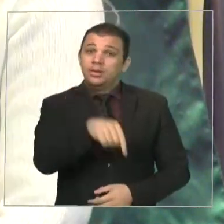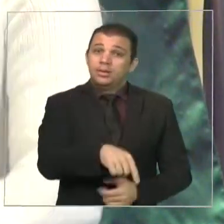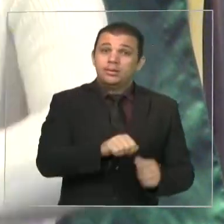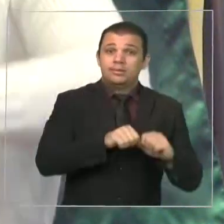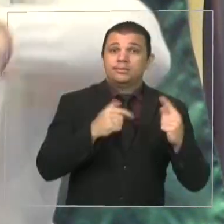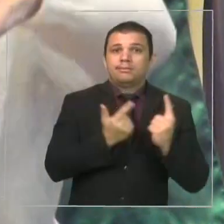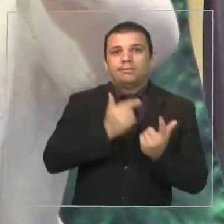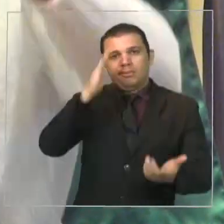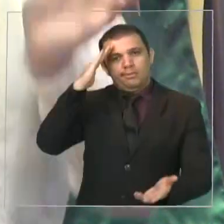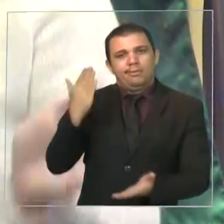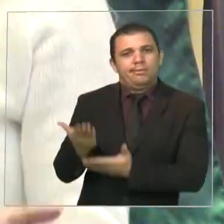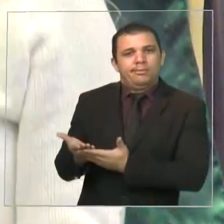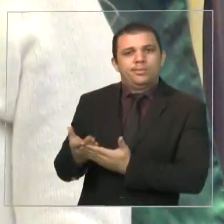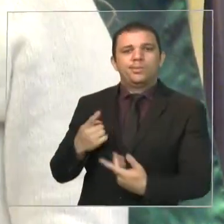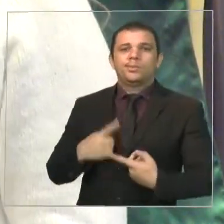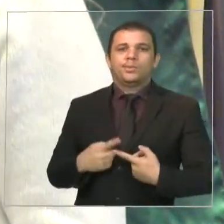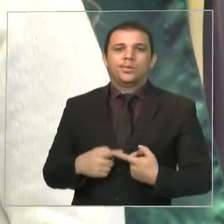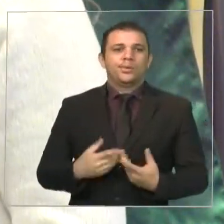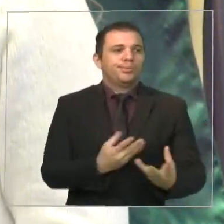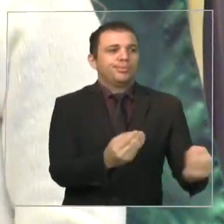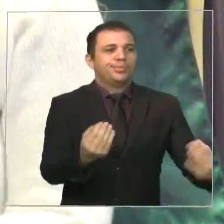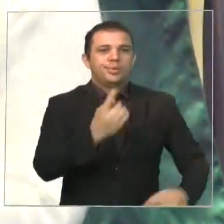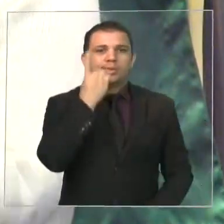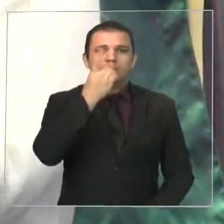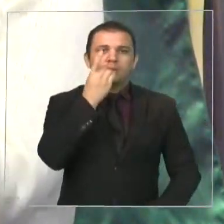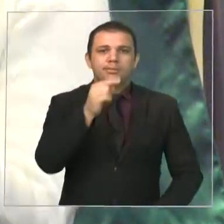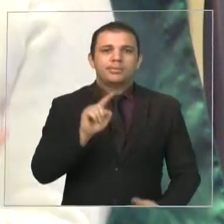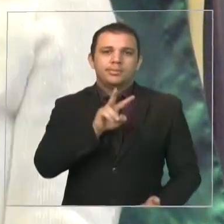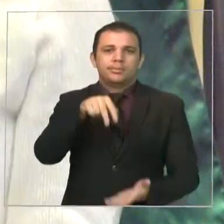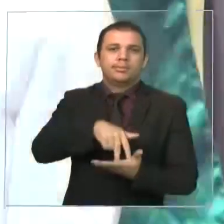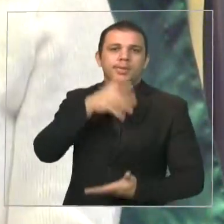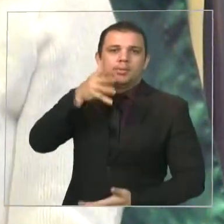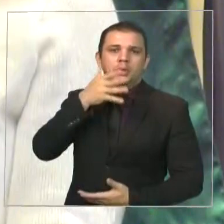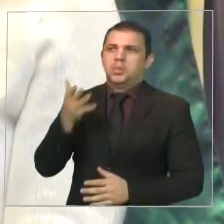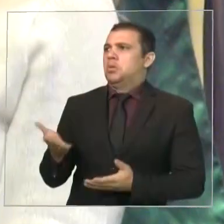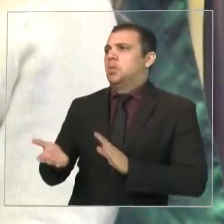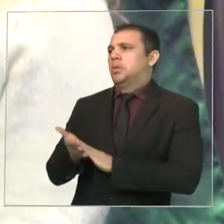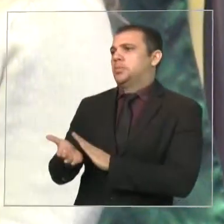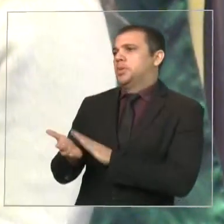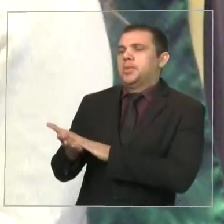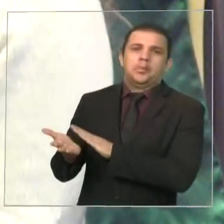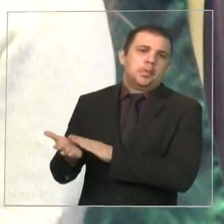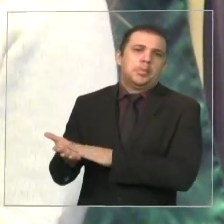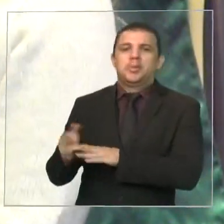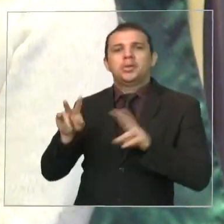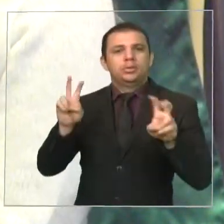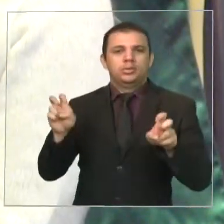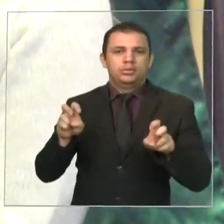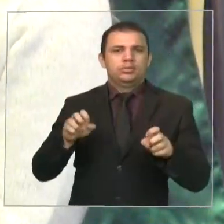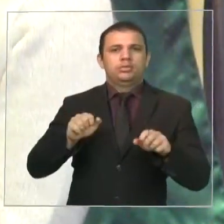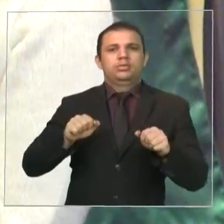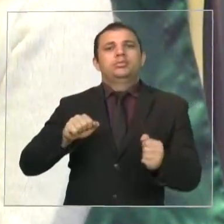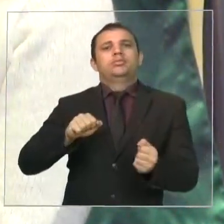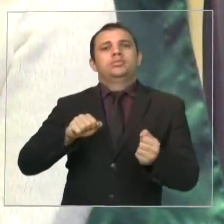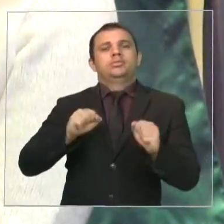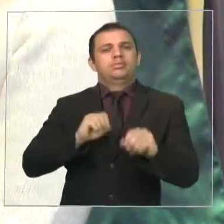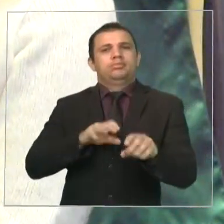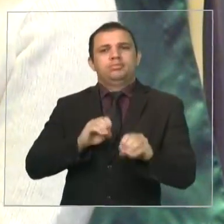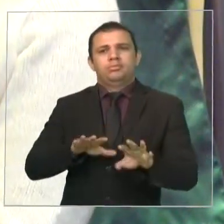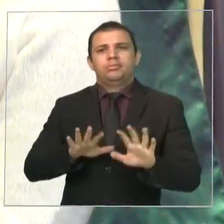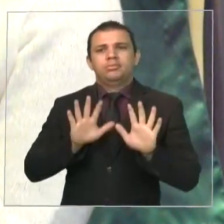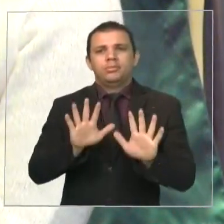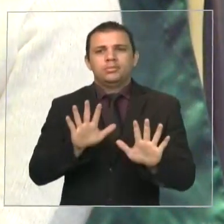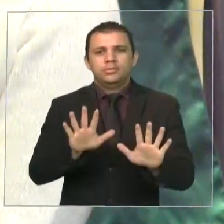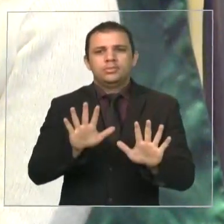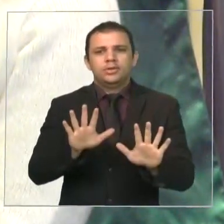porque sobem deputados aqui supervalorizando o governador em relação à educação. A educação está uma coisa